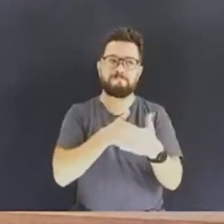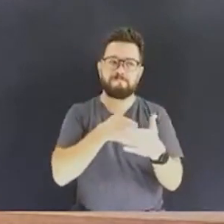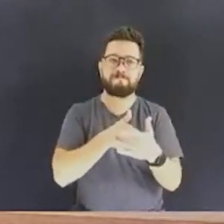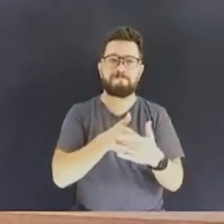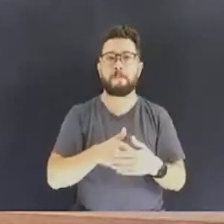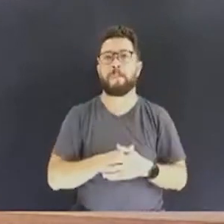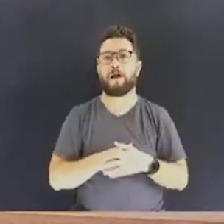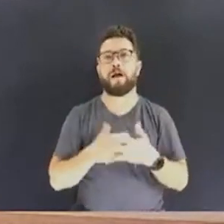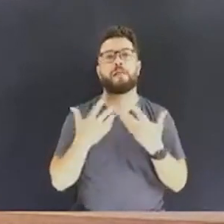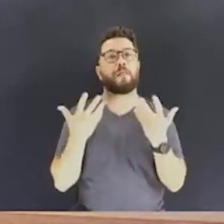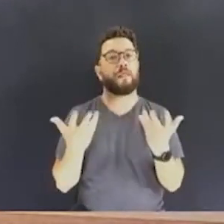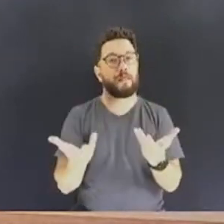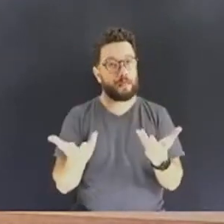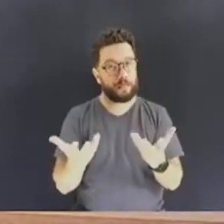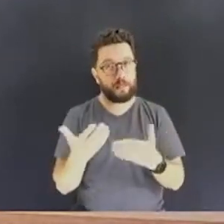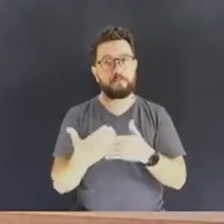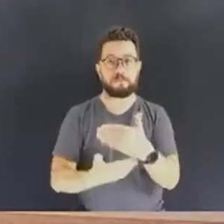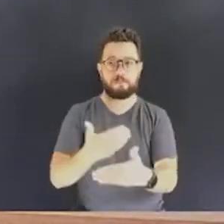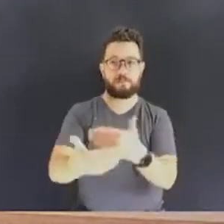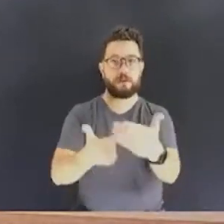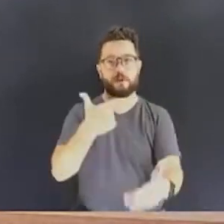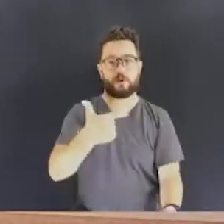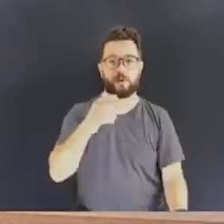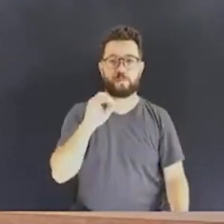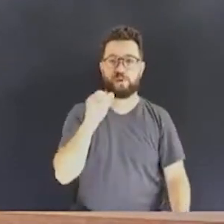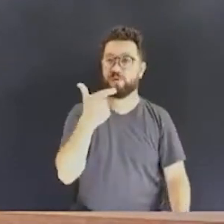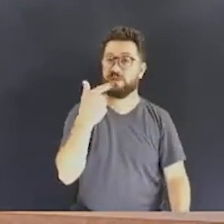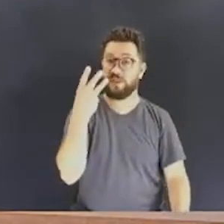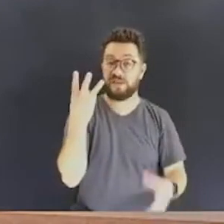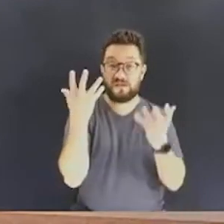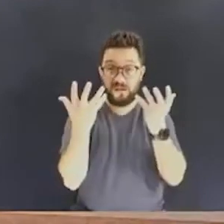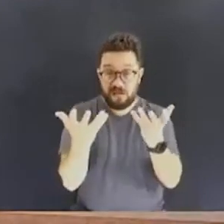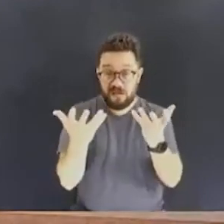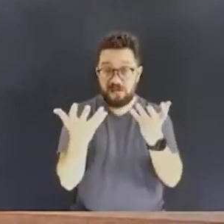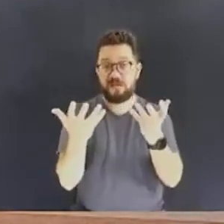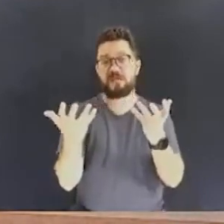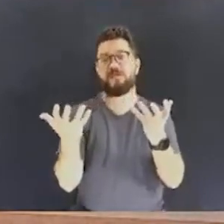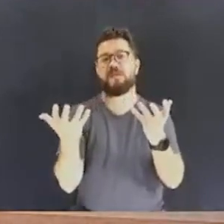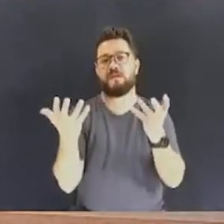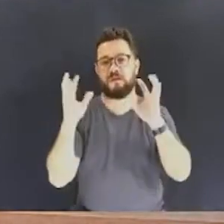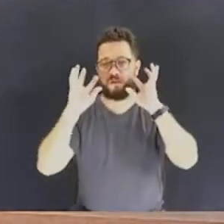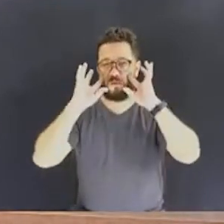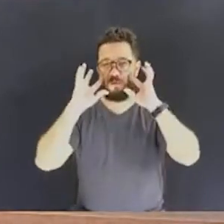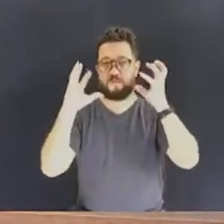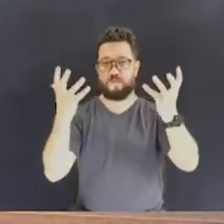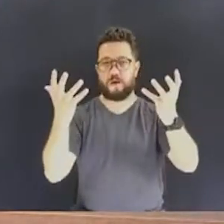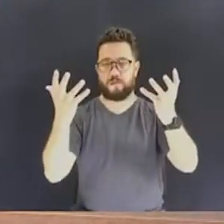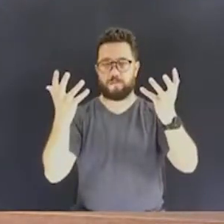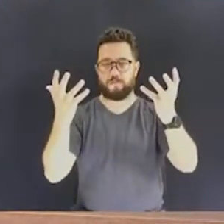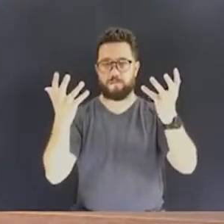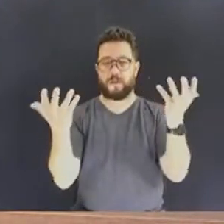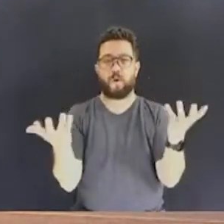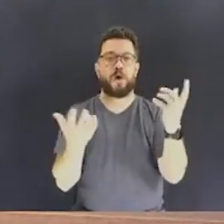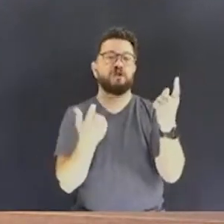concretizar as regularizações fundiárias no ano de 2023, com os recursos do fundo. Se os recursos não foram utilizados, quais são